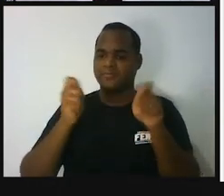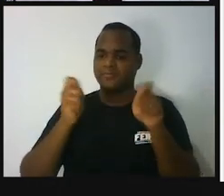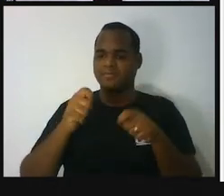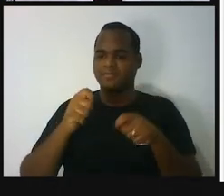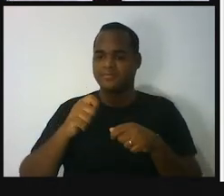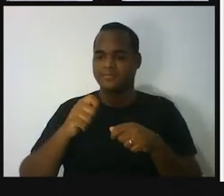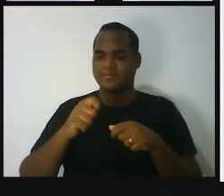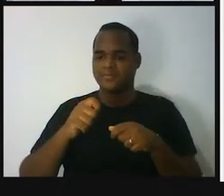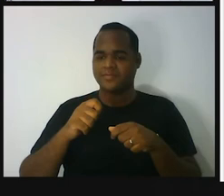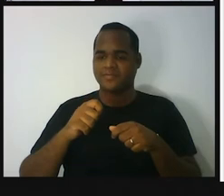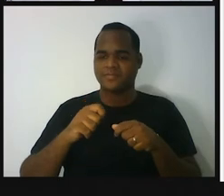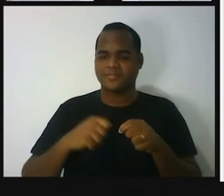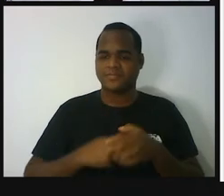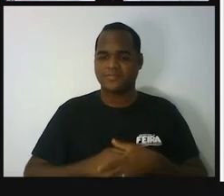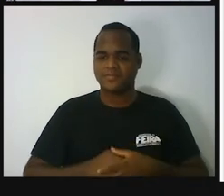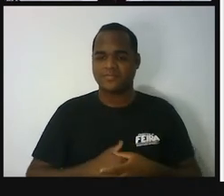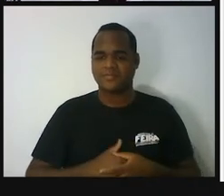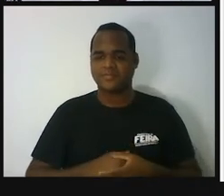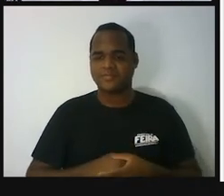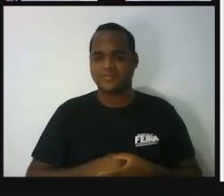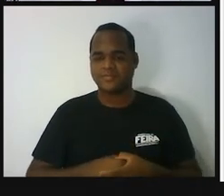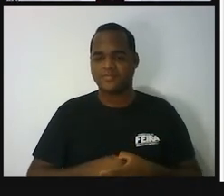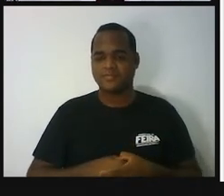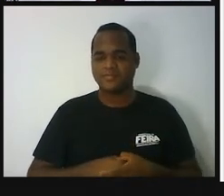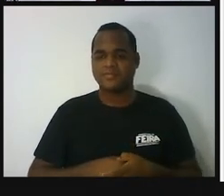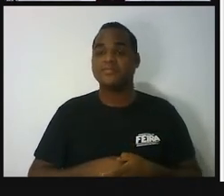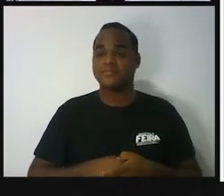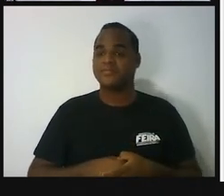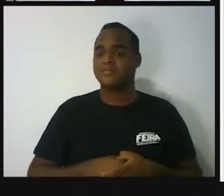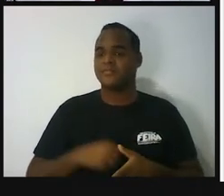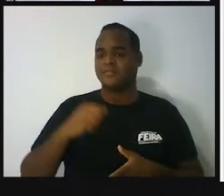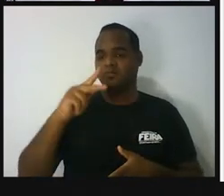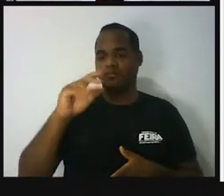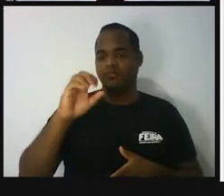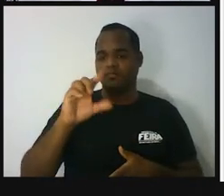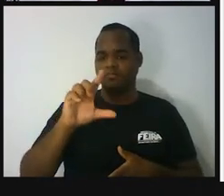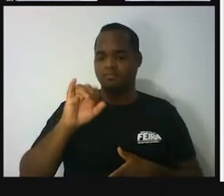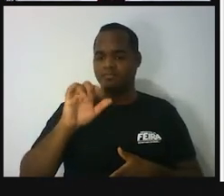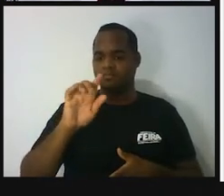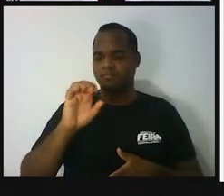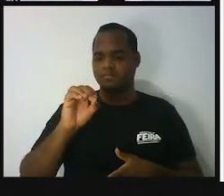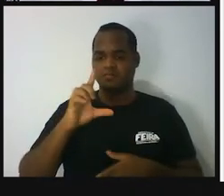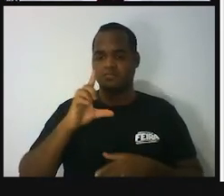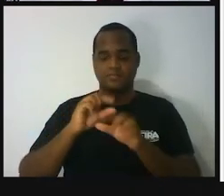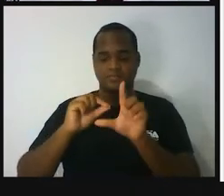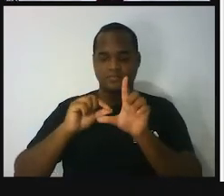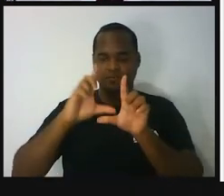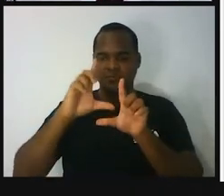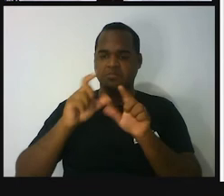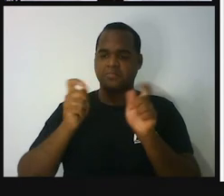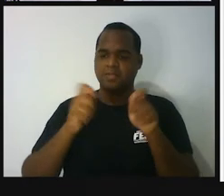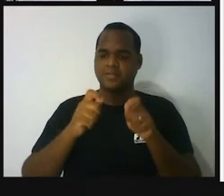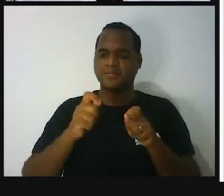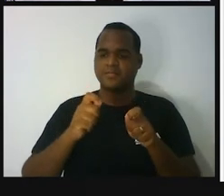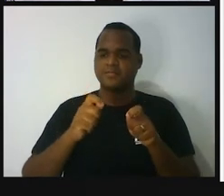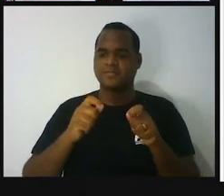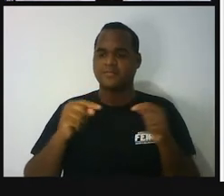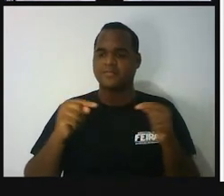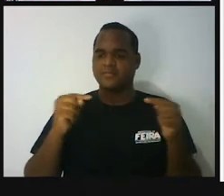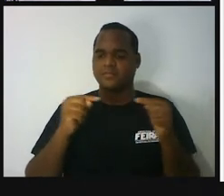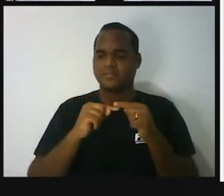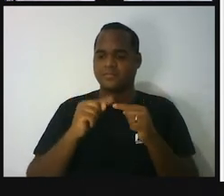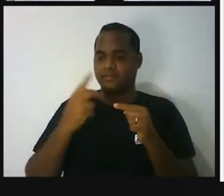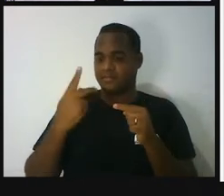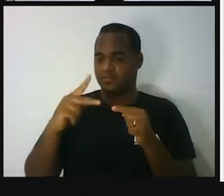Polígono regular. O que é um polígono regular? Aí a gente vai escrever. Um polígono que tem